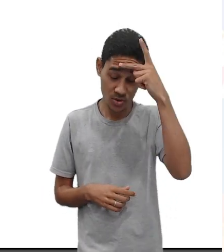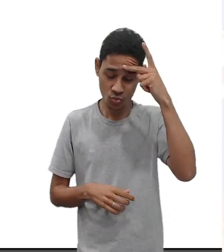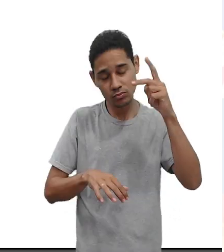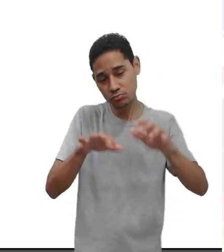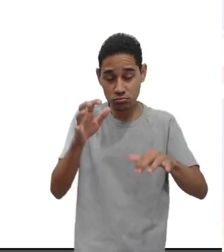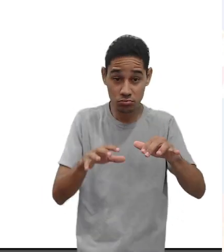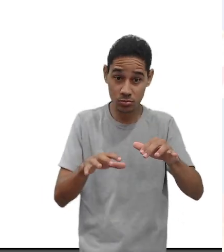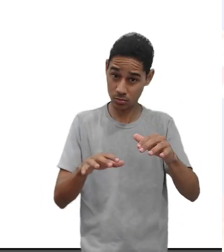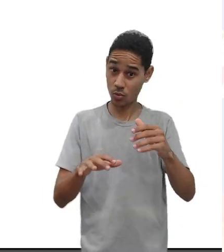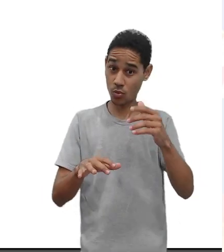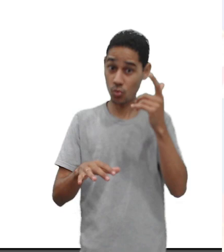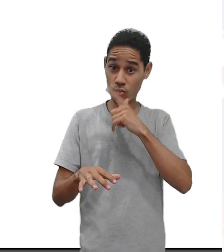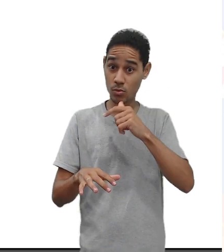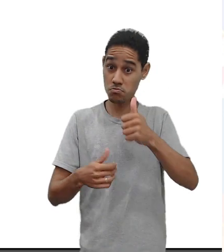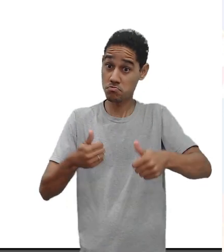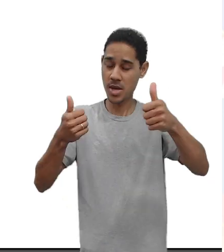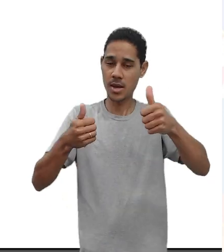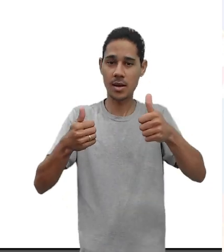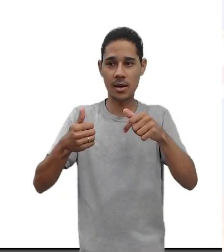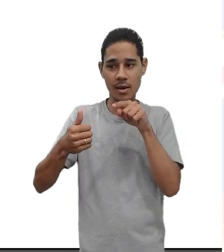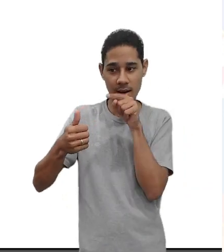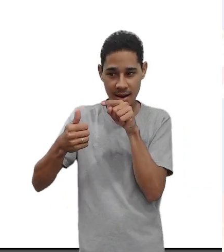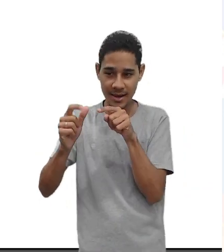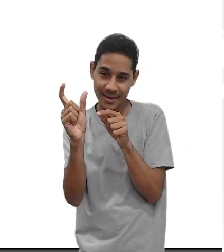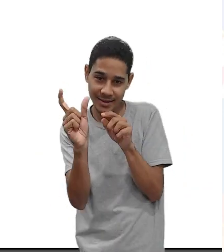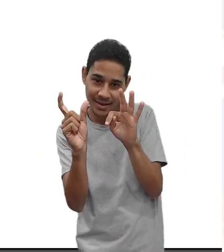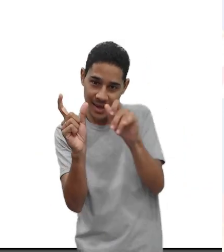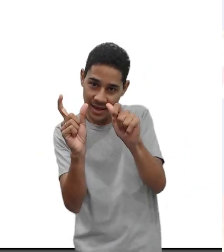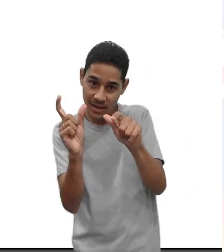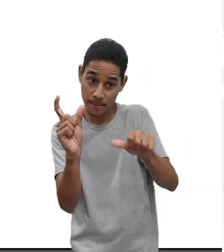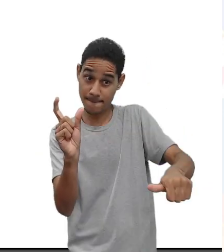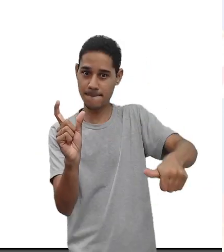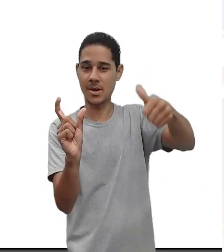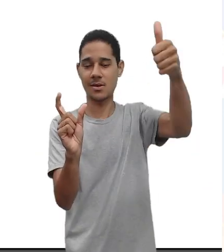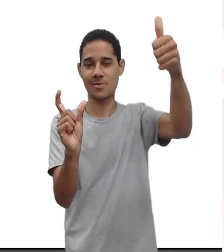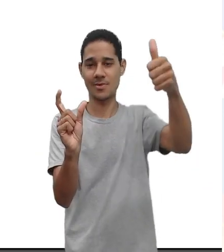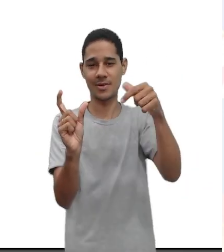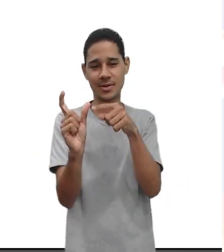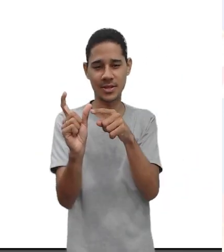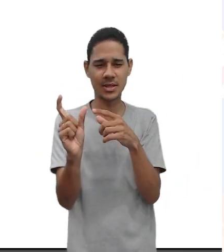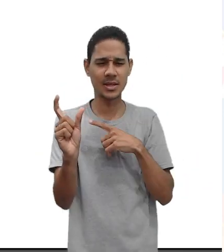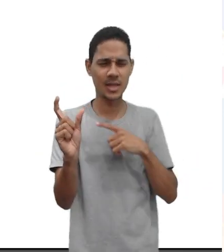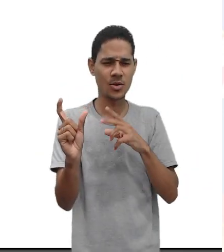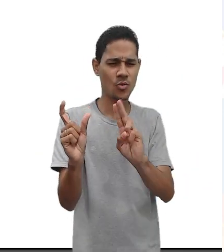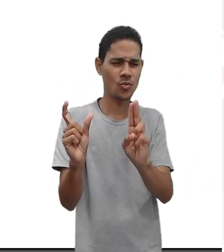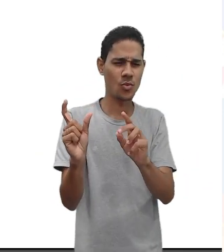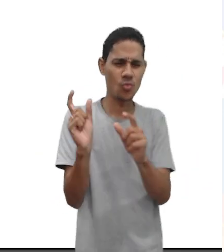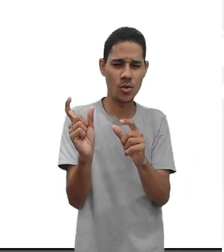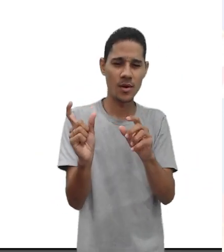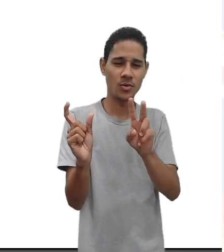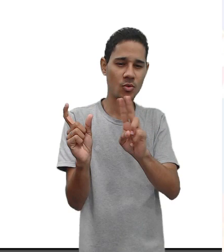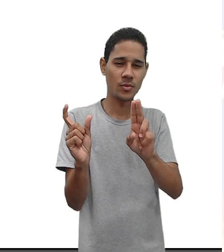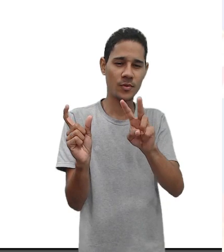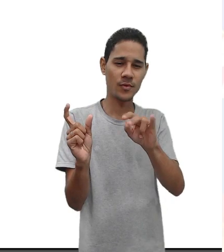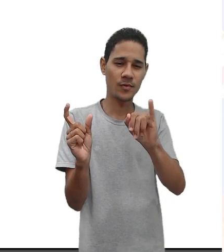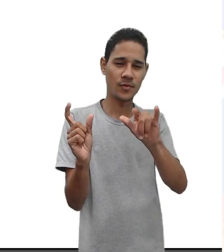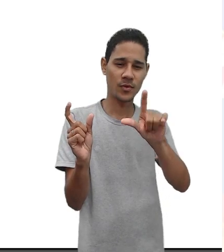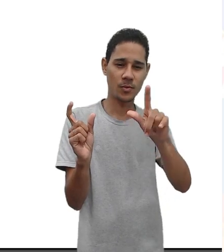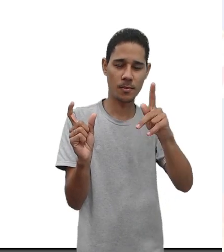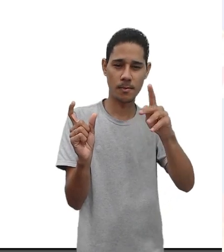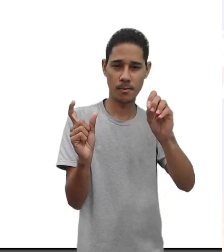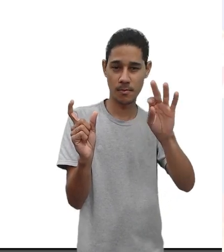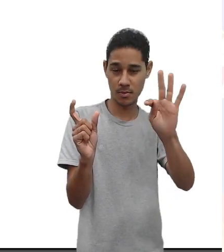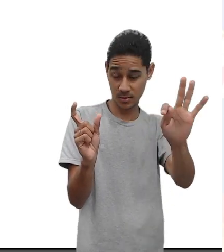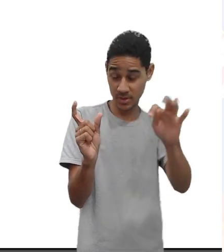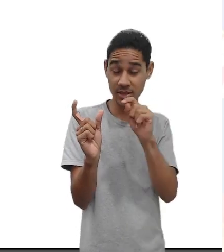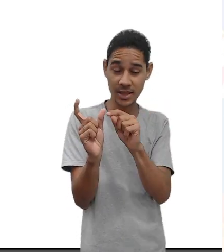usuário. Exemplo, tem uma tag chamada viewport, que ela define o